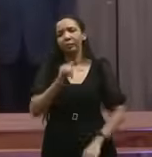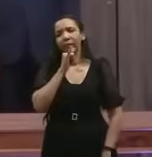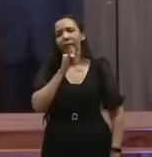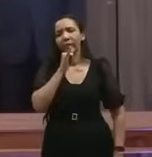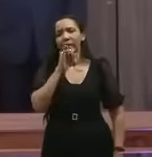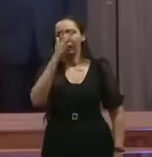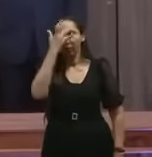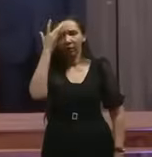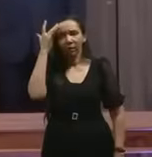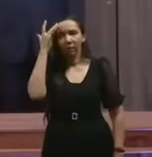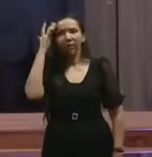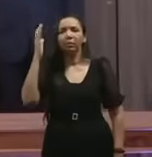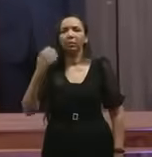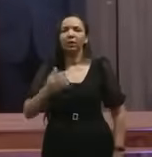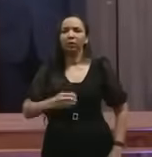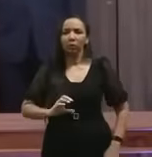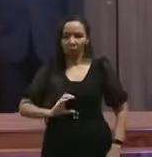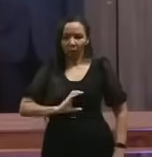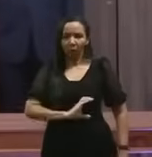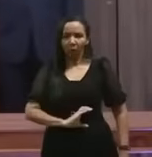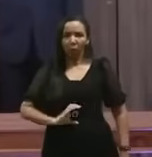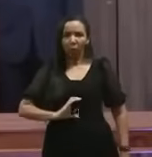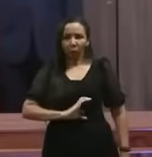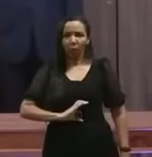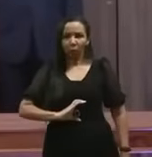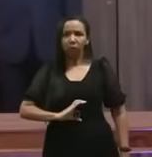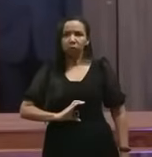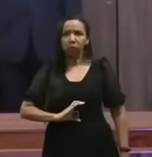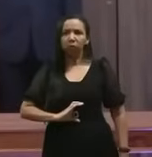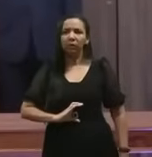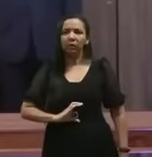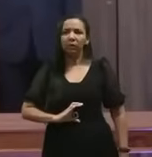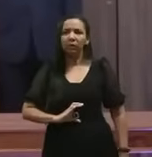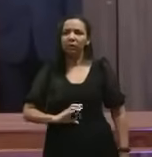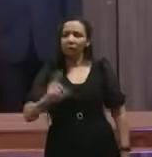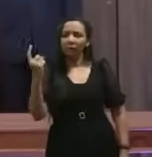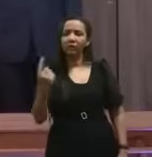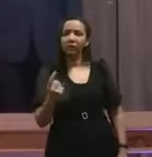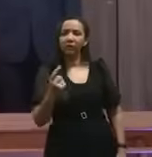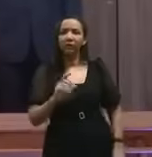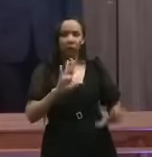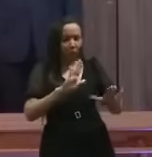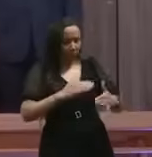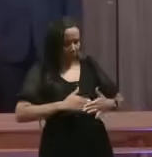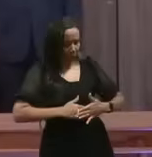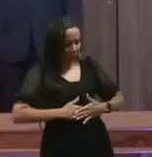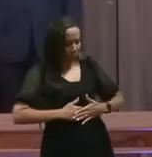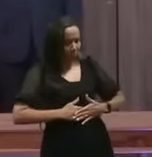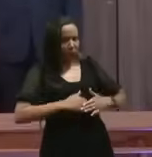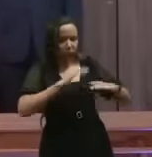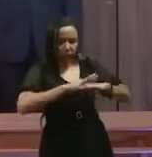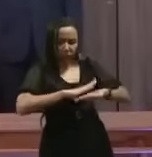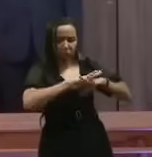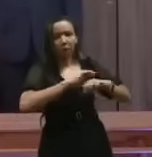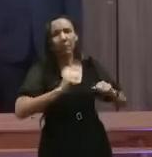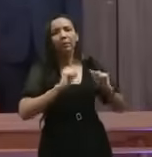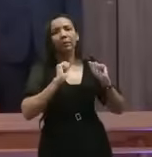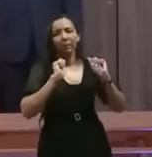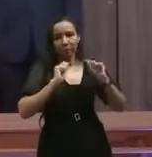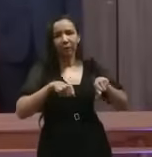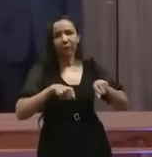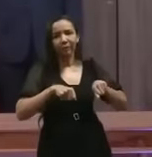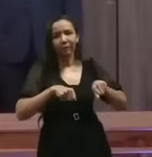da Saúde entra com providência cura irmão quem é que vai vomitar gastrite meu Deus do